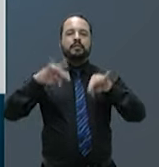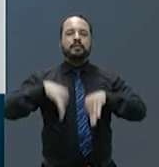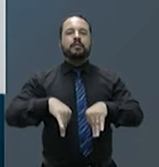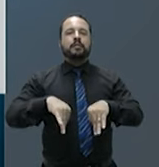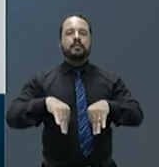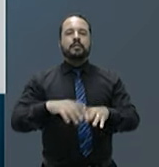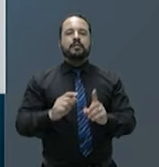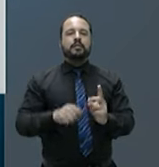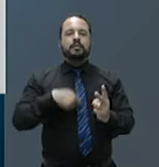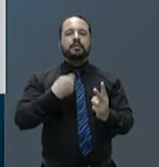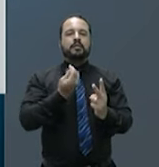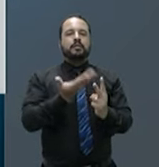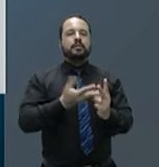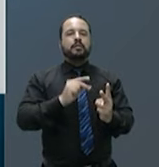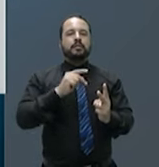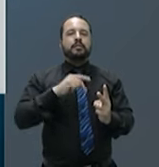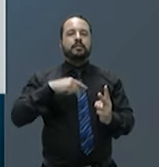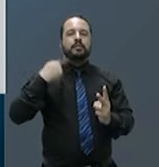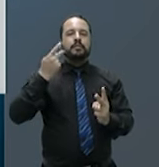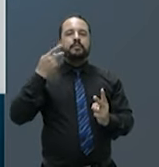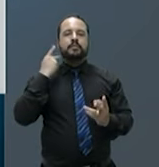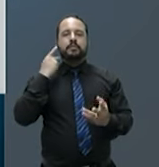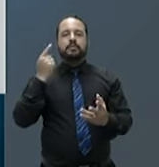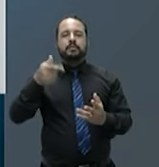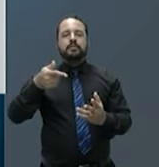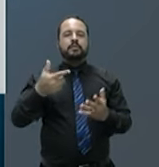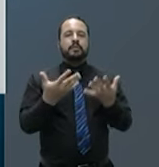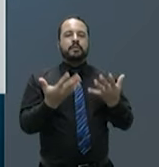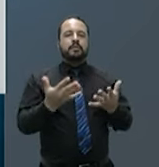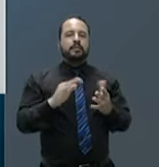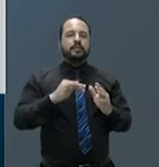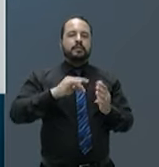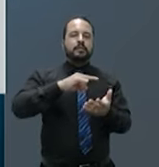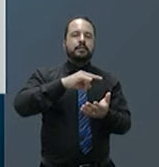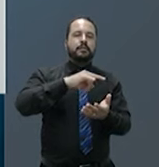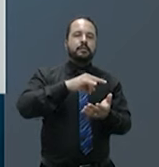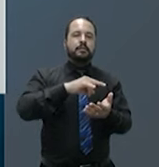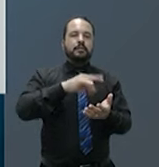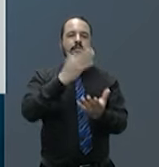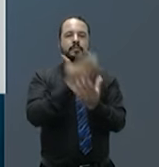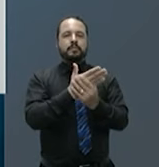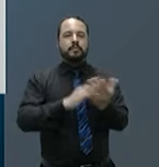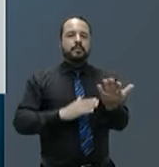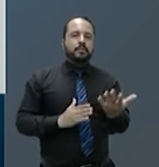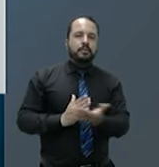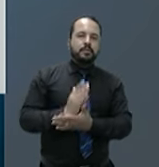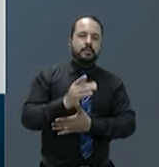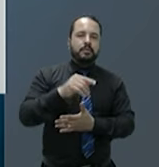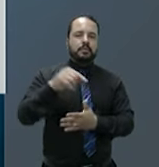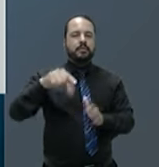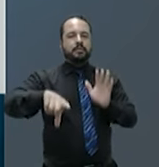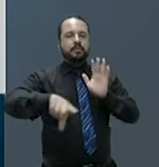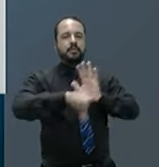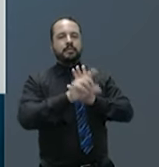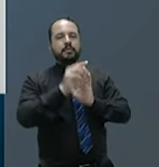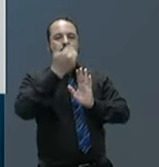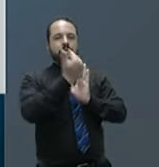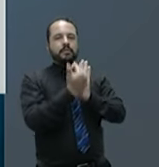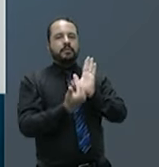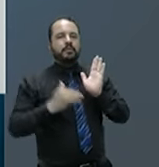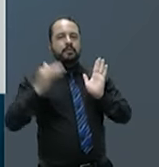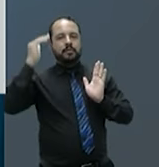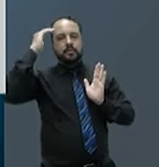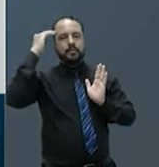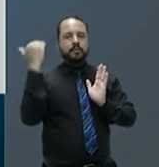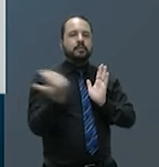da Procuradoria em favor da homologação, reconhecendo que os requisitos legais foram rigorosamente cumpridos, apesar das alegações